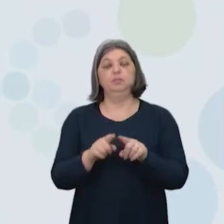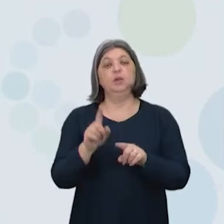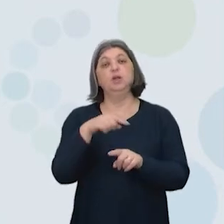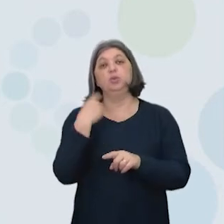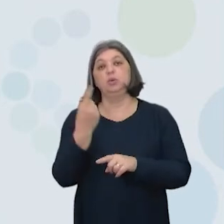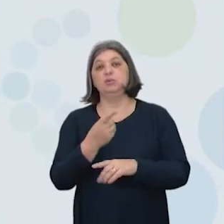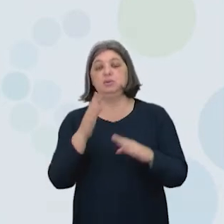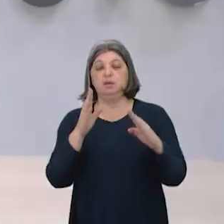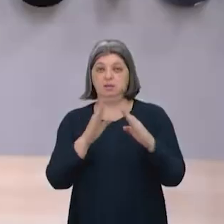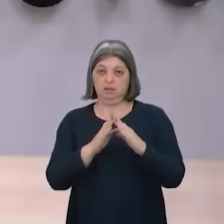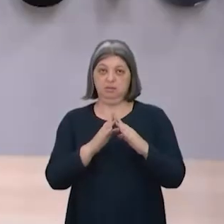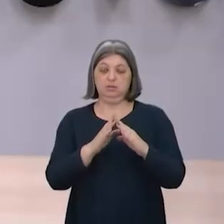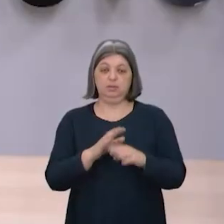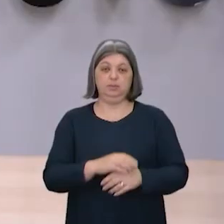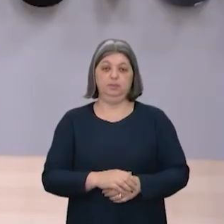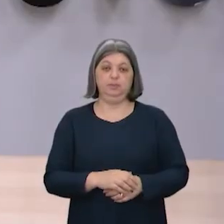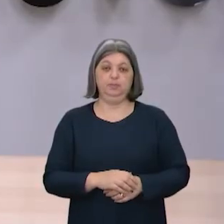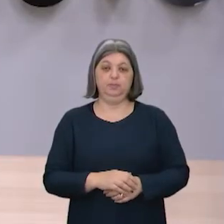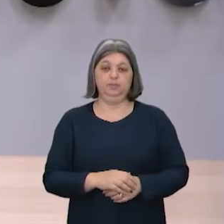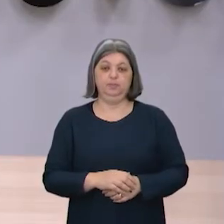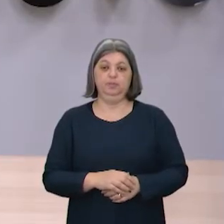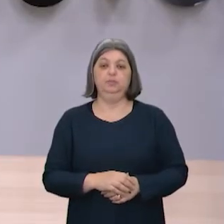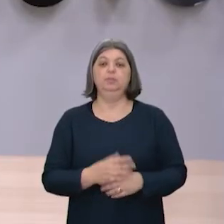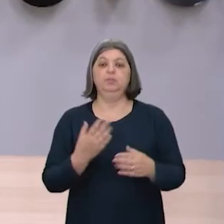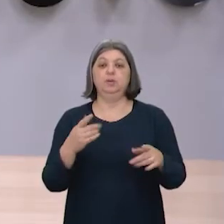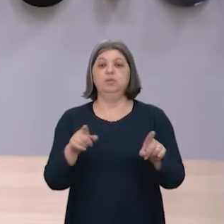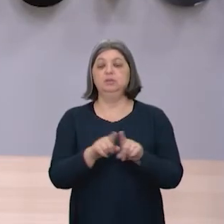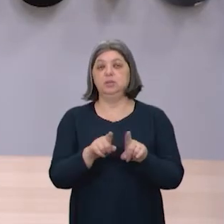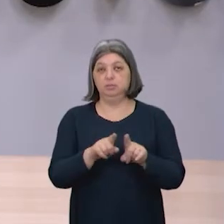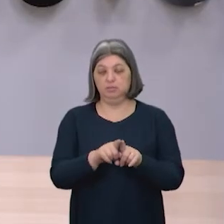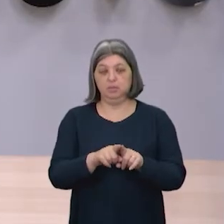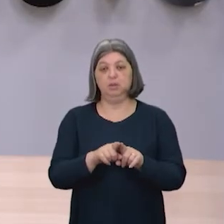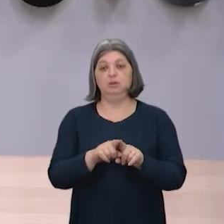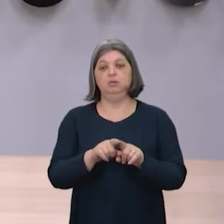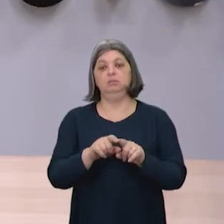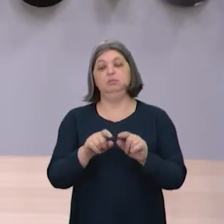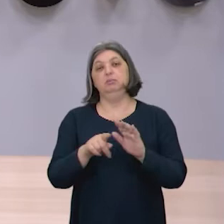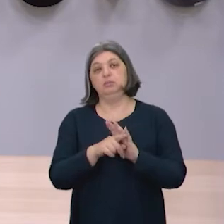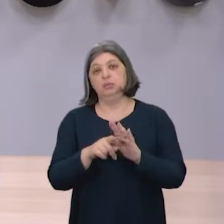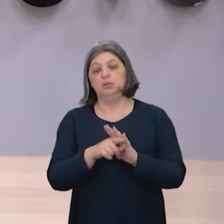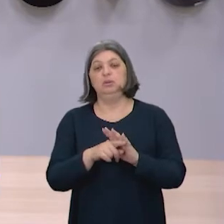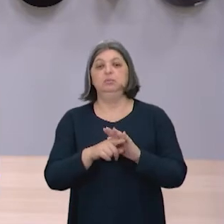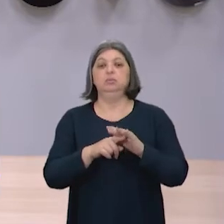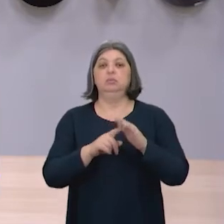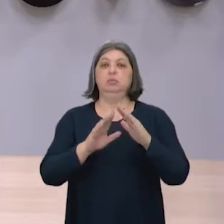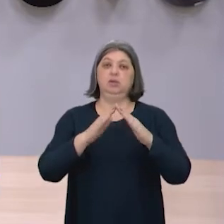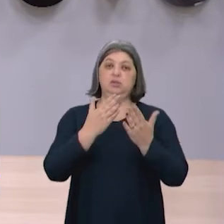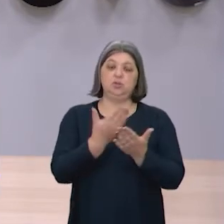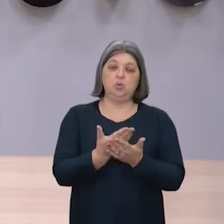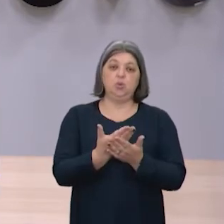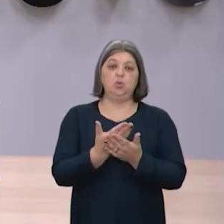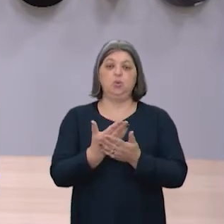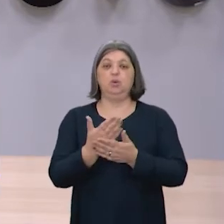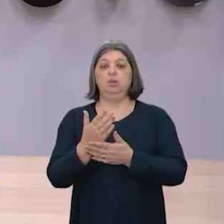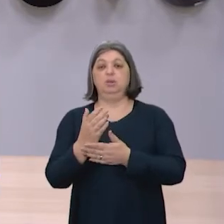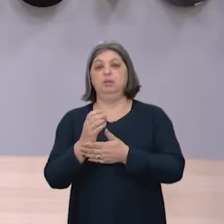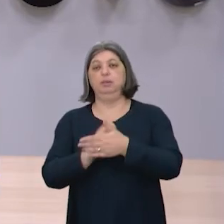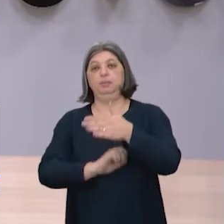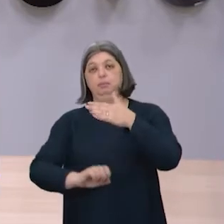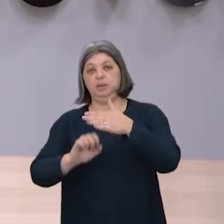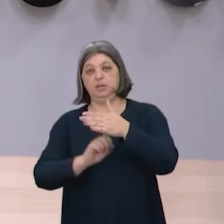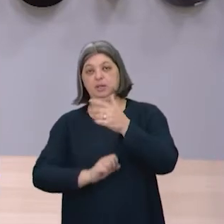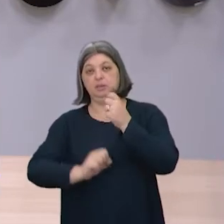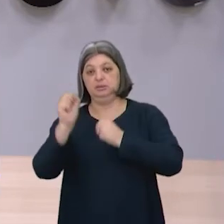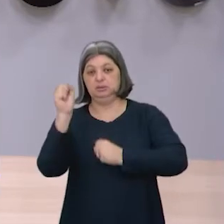residências, mas também, né, isso abrange também indústria, escola, né? A gente pode utilizar